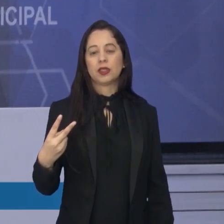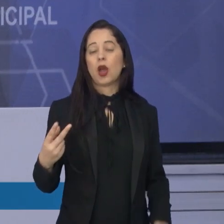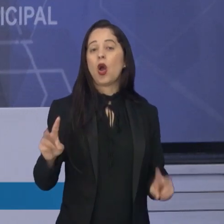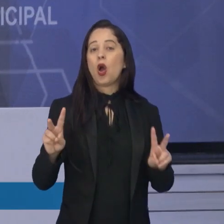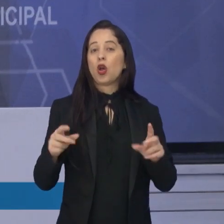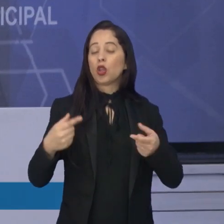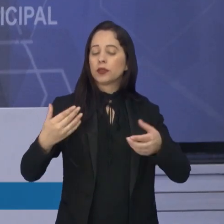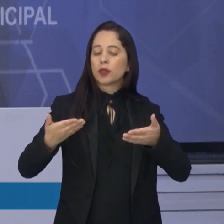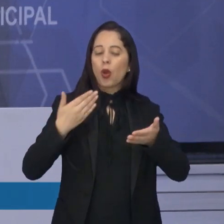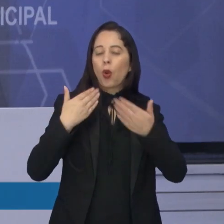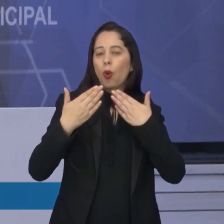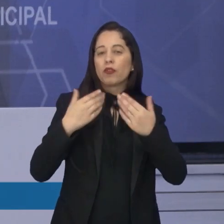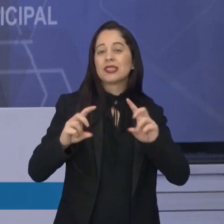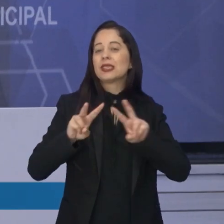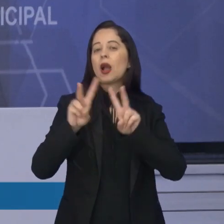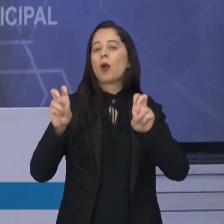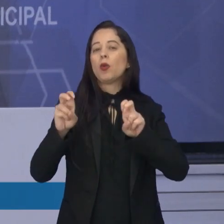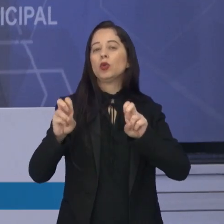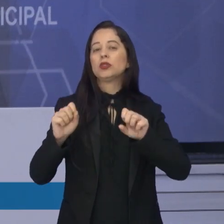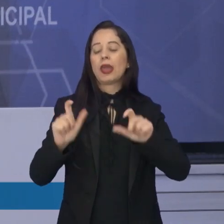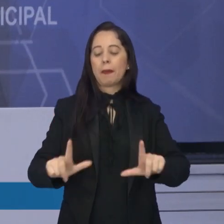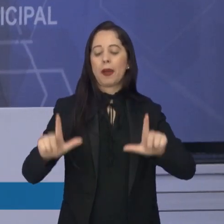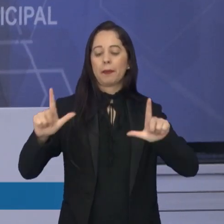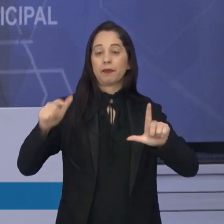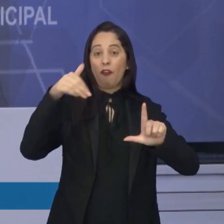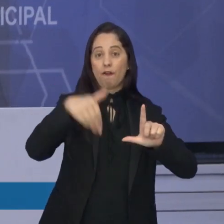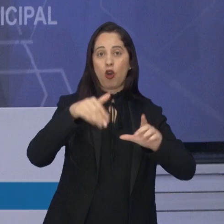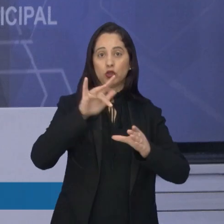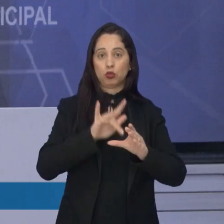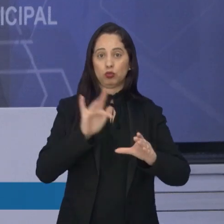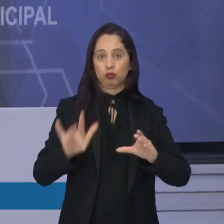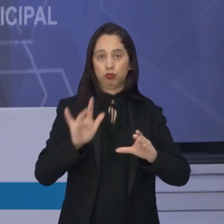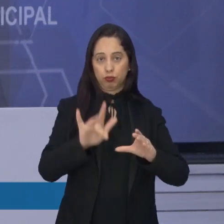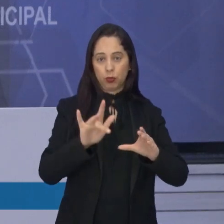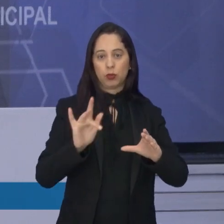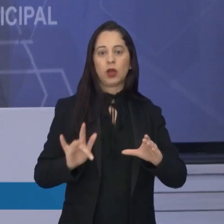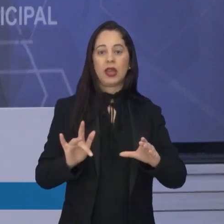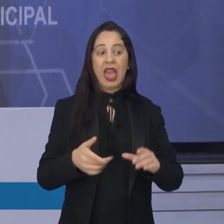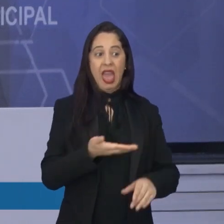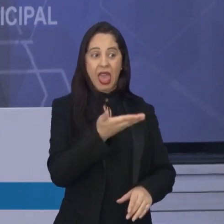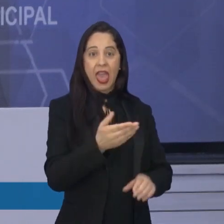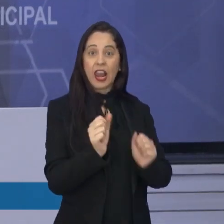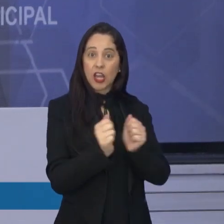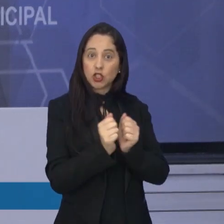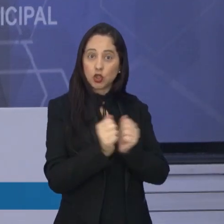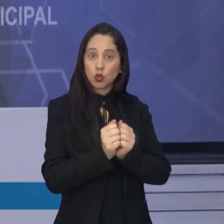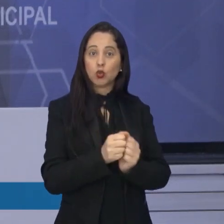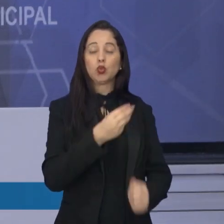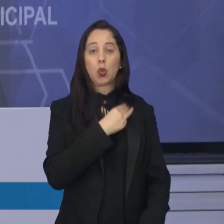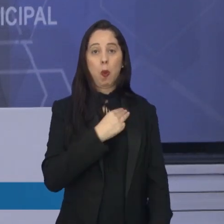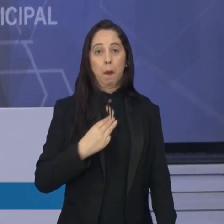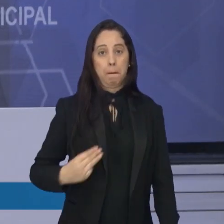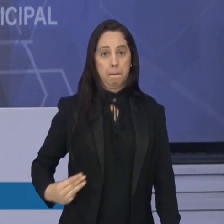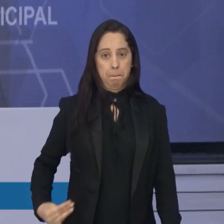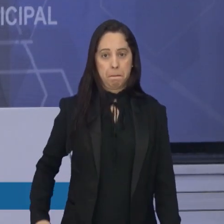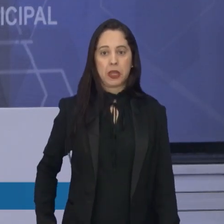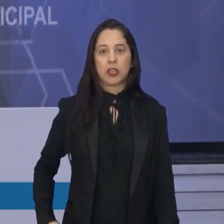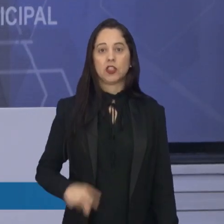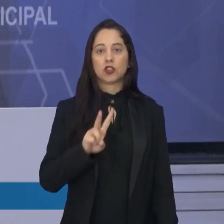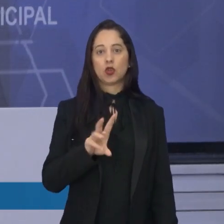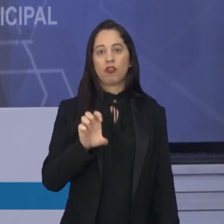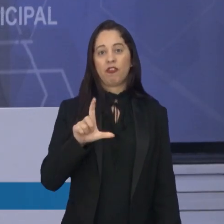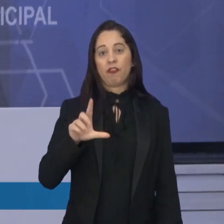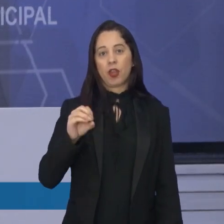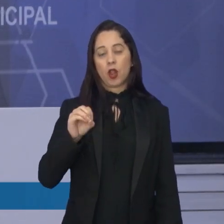urna eletrônica, além de participar de uma mesa redonda junto com o ministro Veloso,